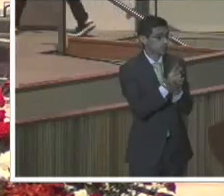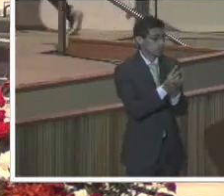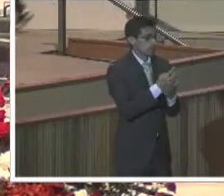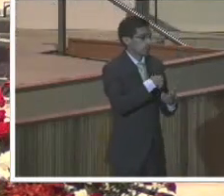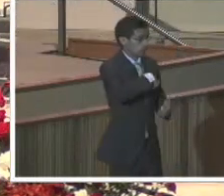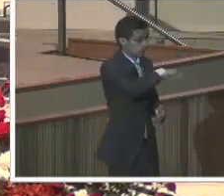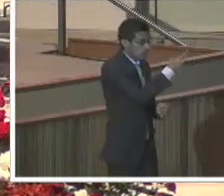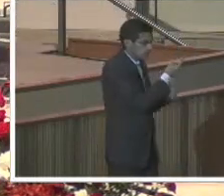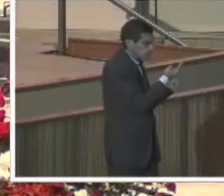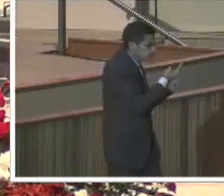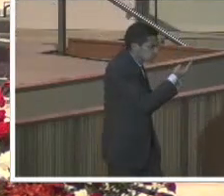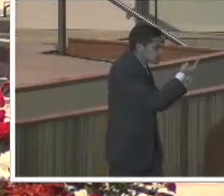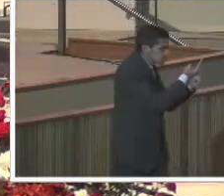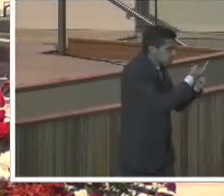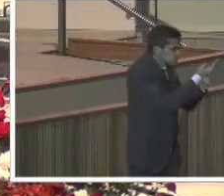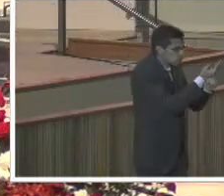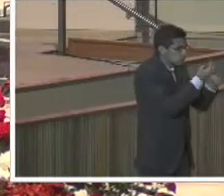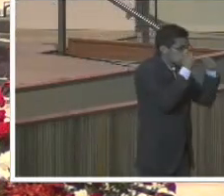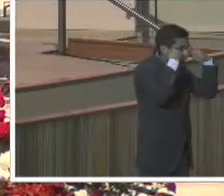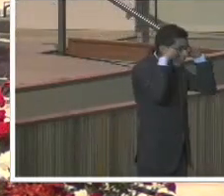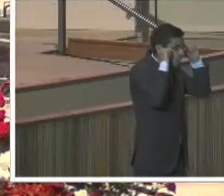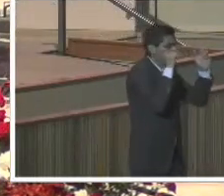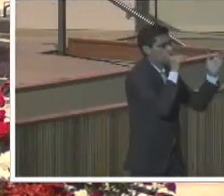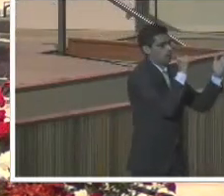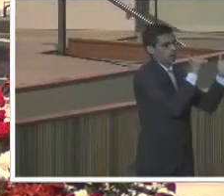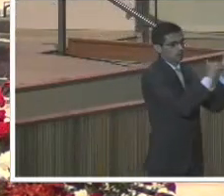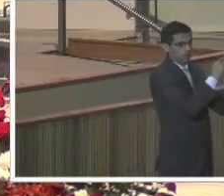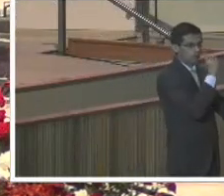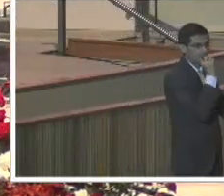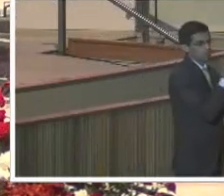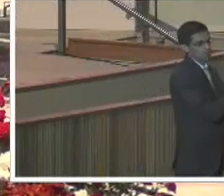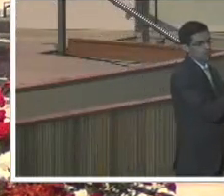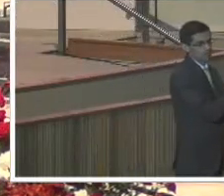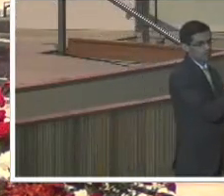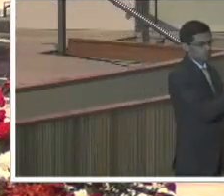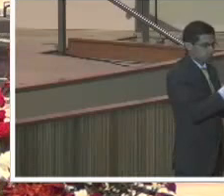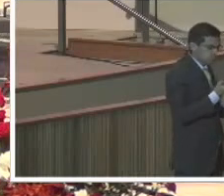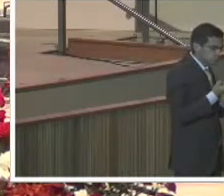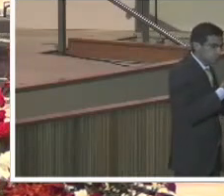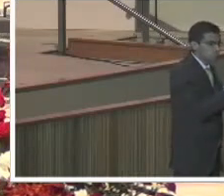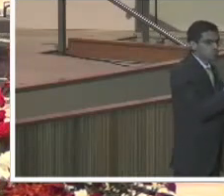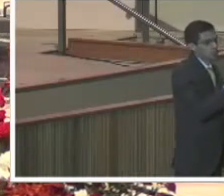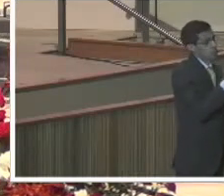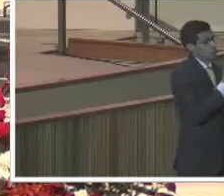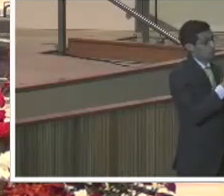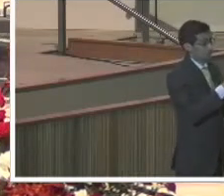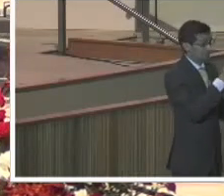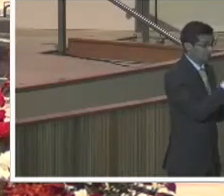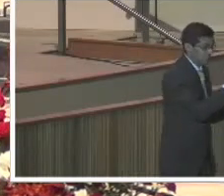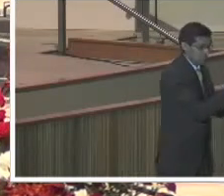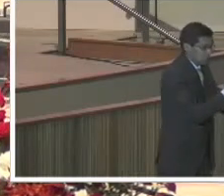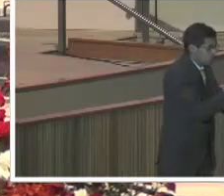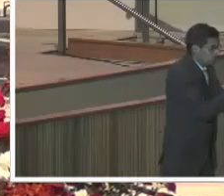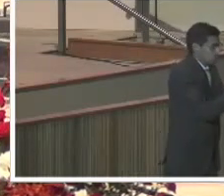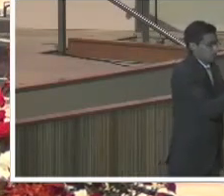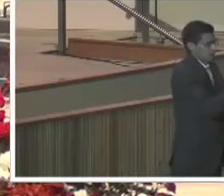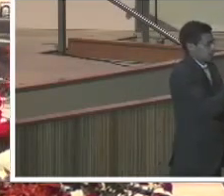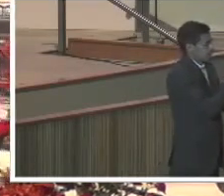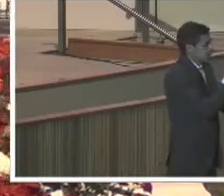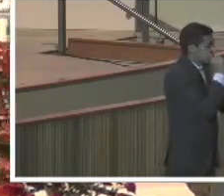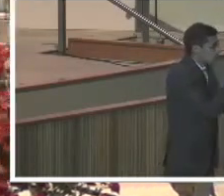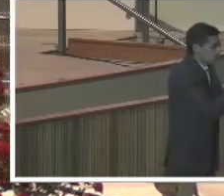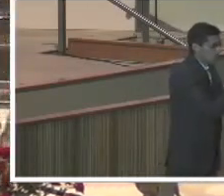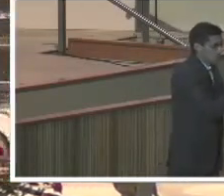a ovelha perdida até encontrá-la, porque senão ele ia pagar uma multa por causa